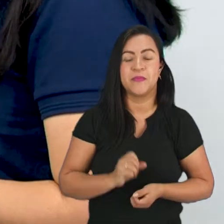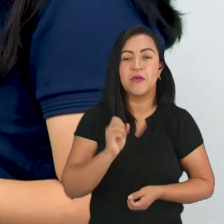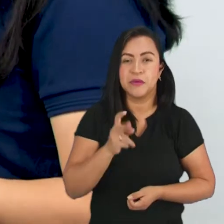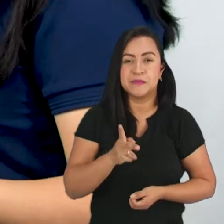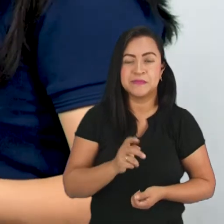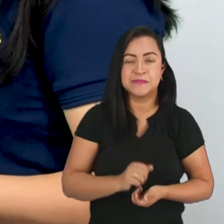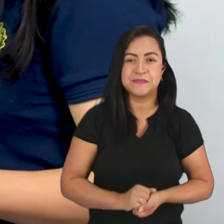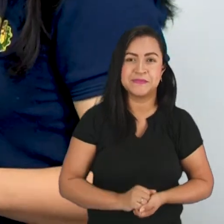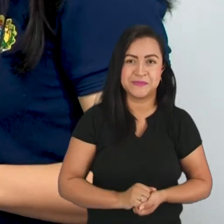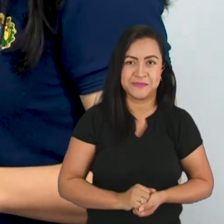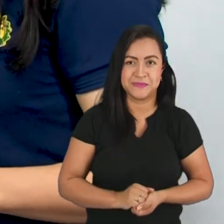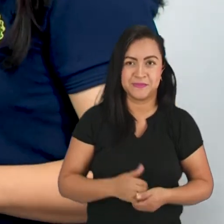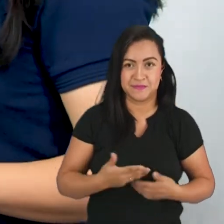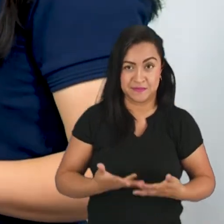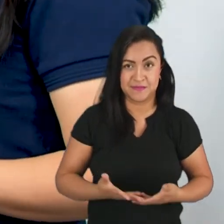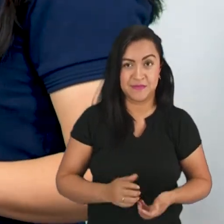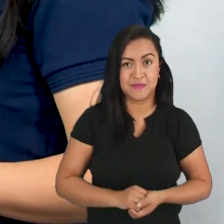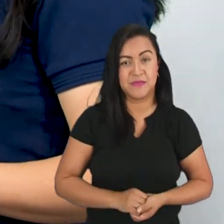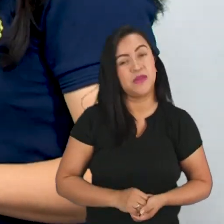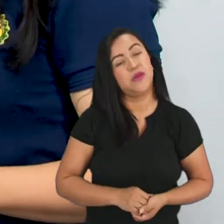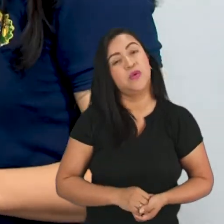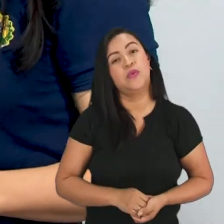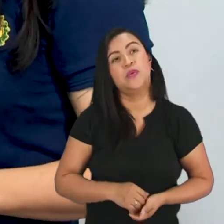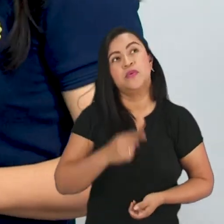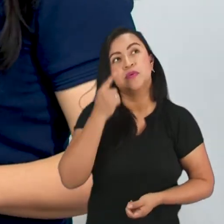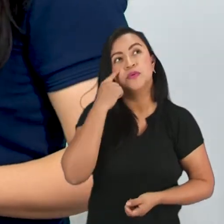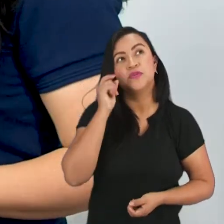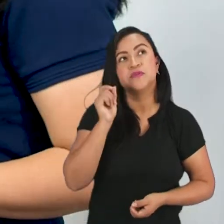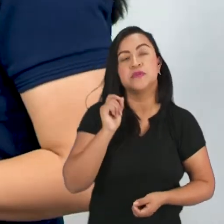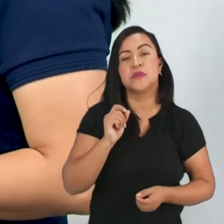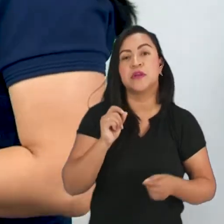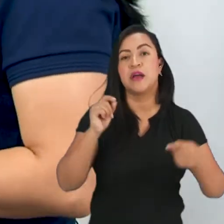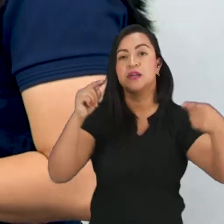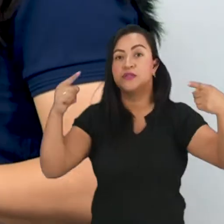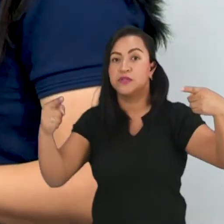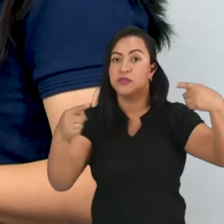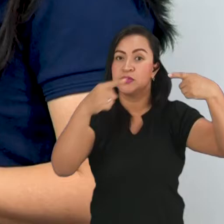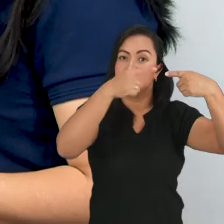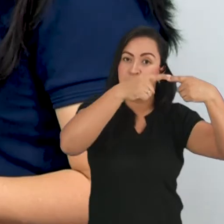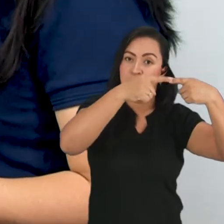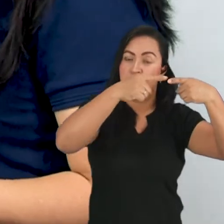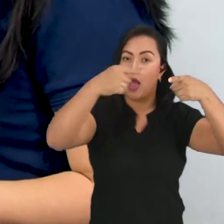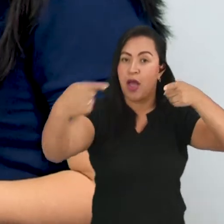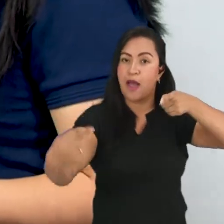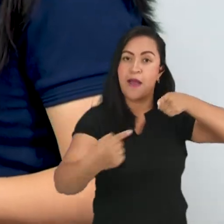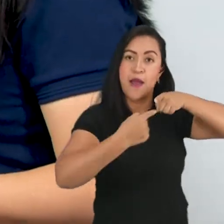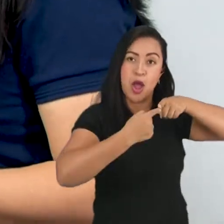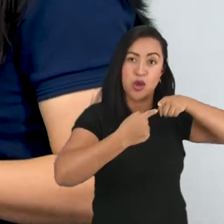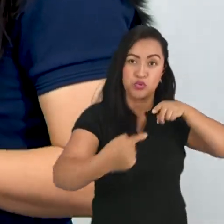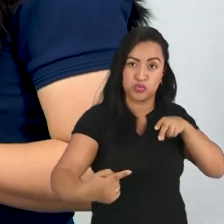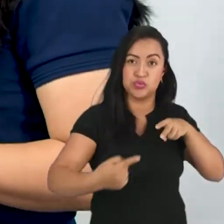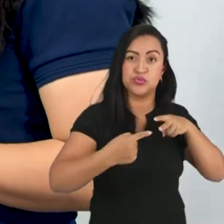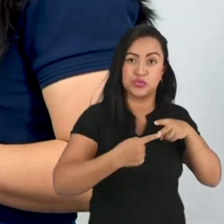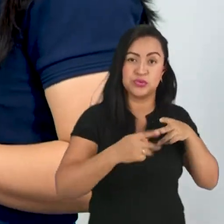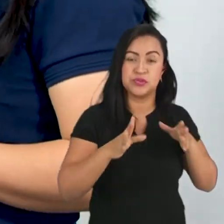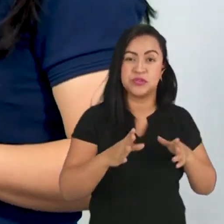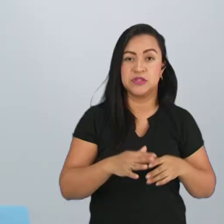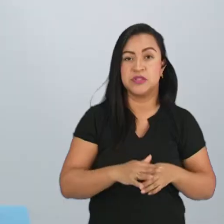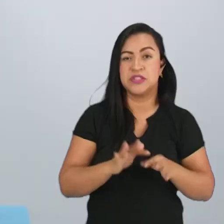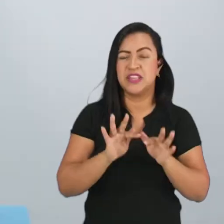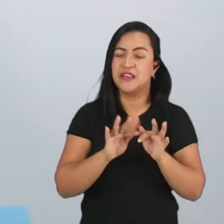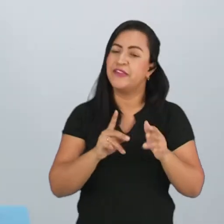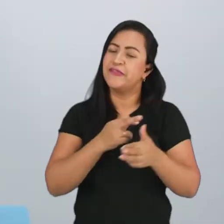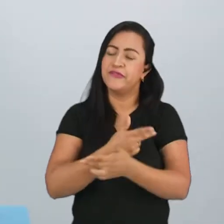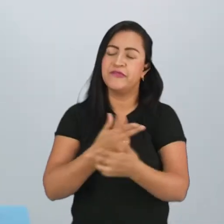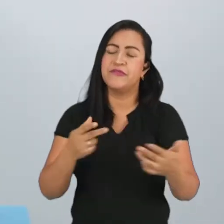Ok? Então, o que a gente vê aqui, ó? Eu fiz a associação desse texto e tem várias palavras que eu posso não saber o